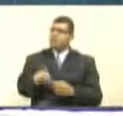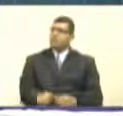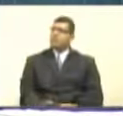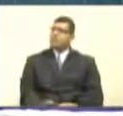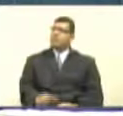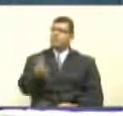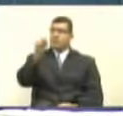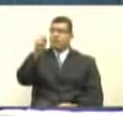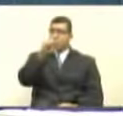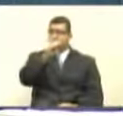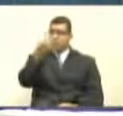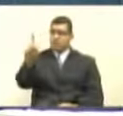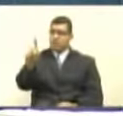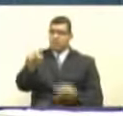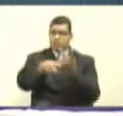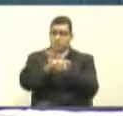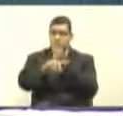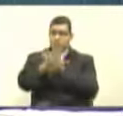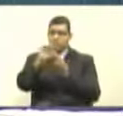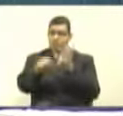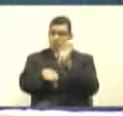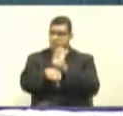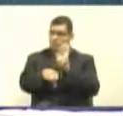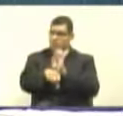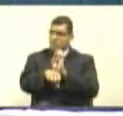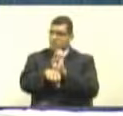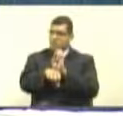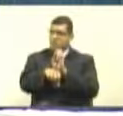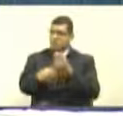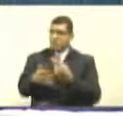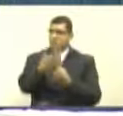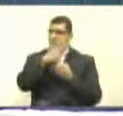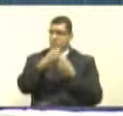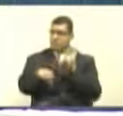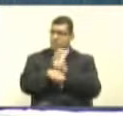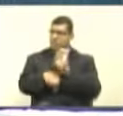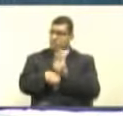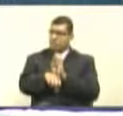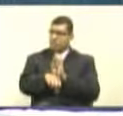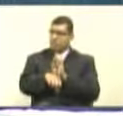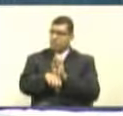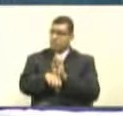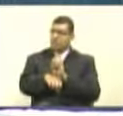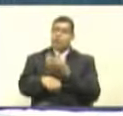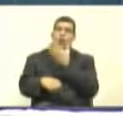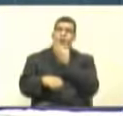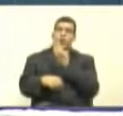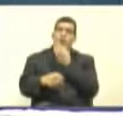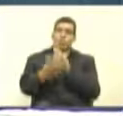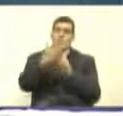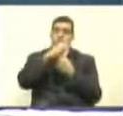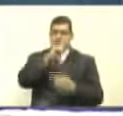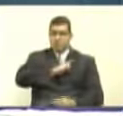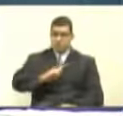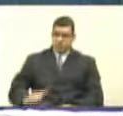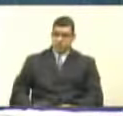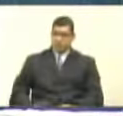o procurador-geral do Estado, defensor do Estado, homem de confiança do